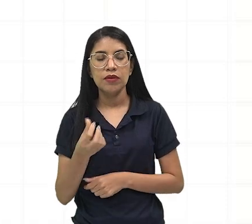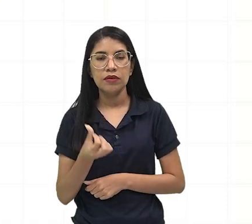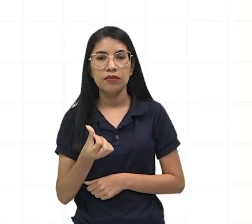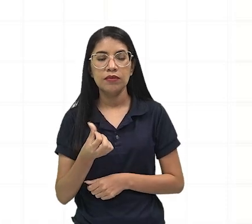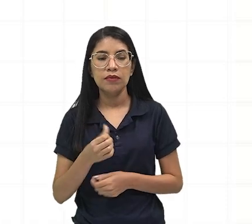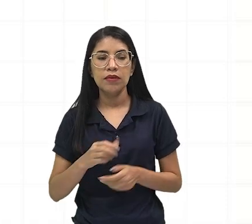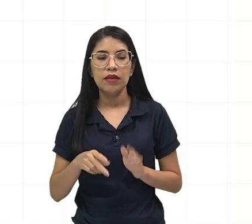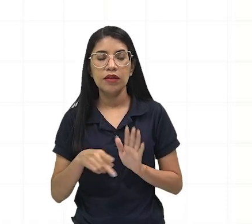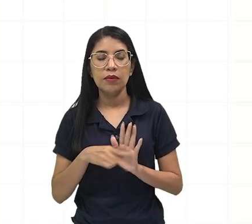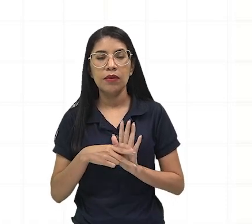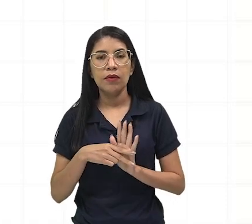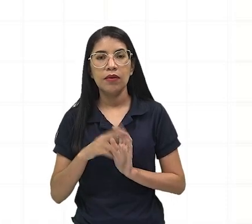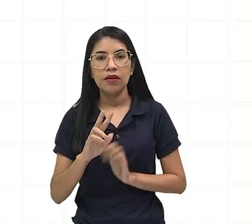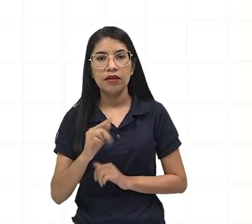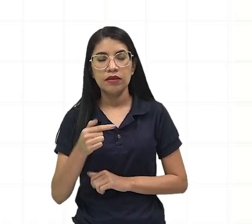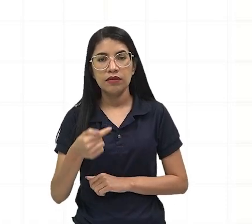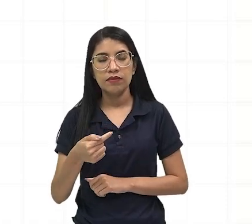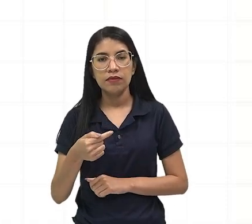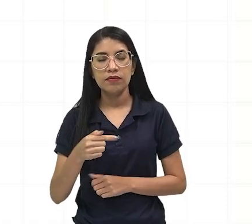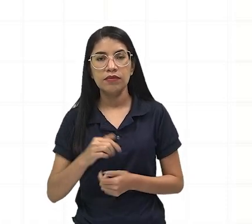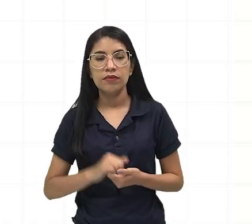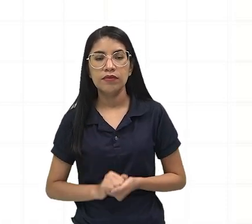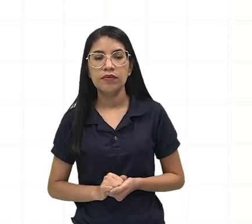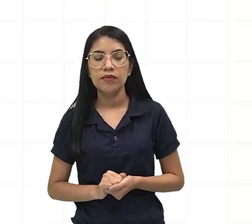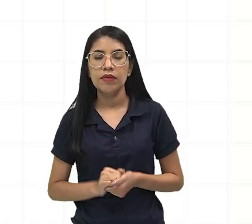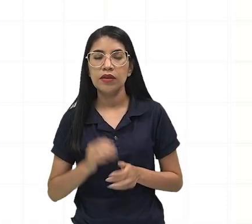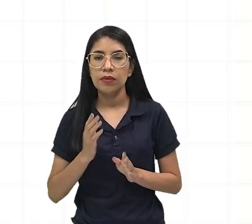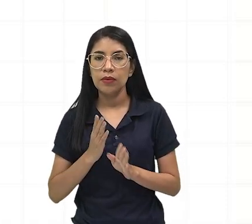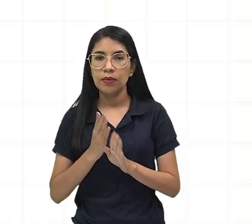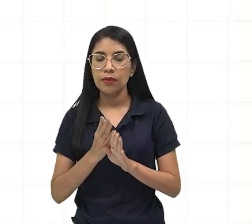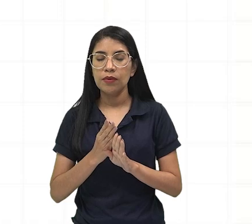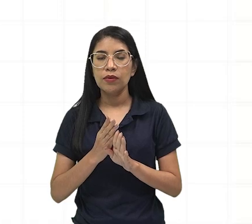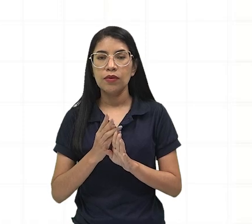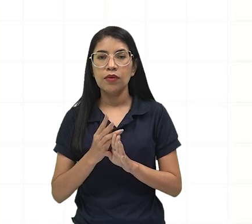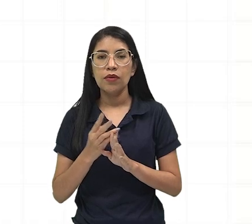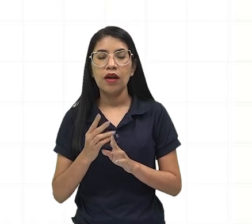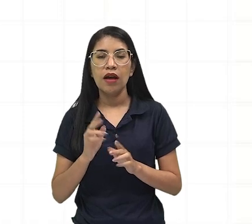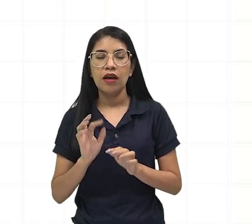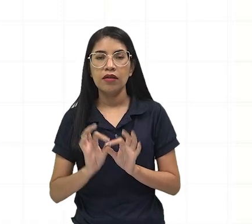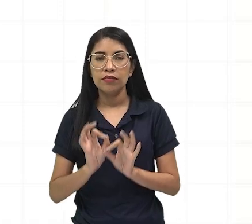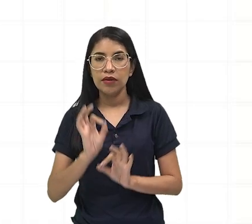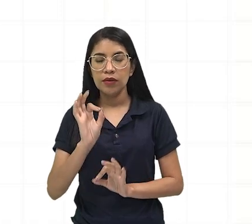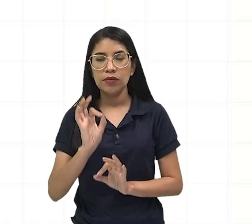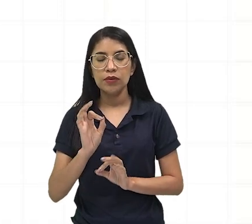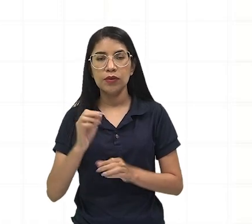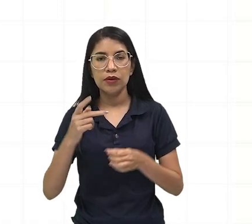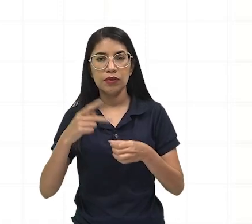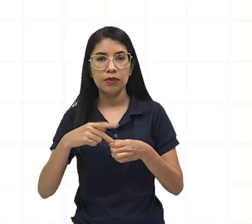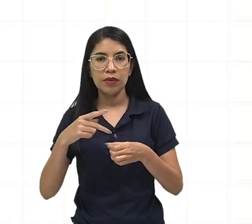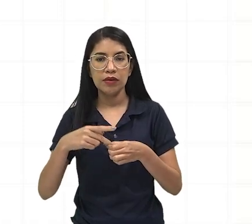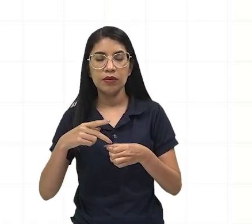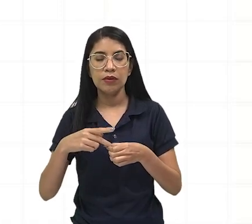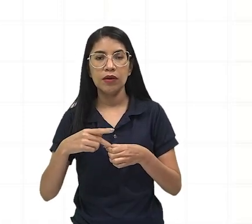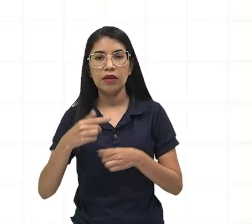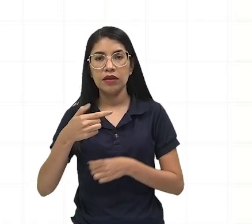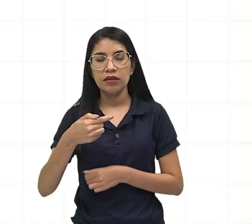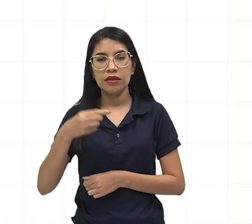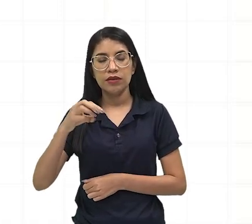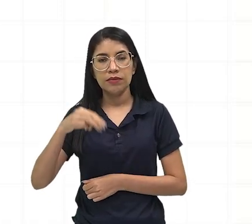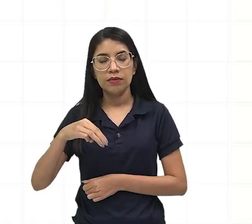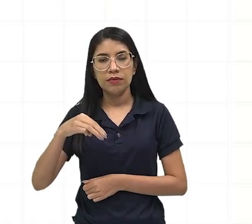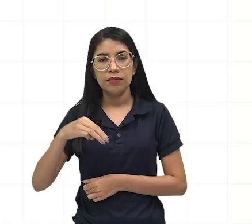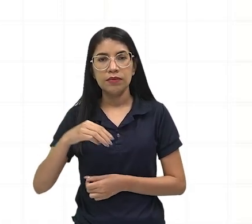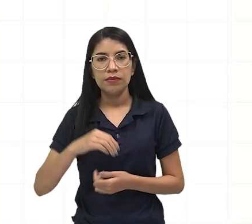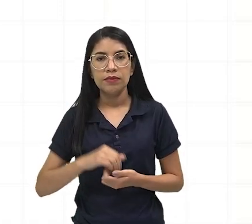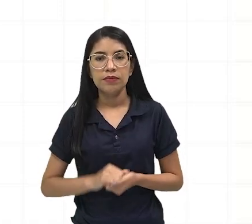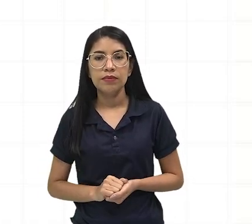42 dividido por 6 é 7. Nós temos, então, a pergunta aqui, 7